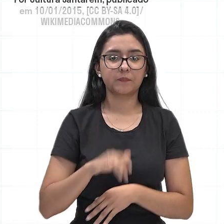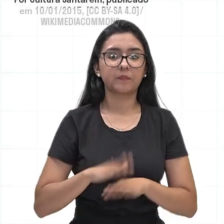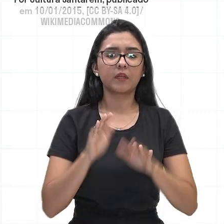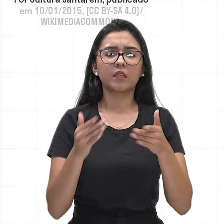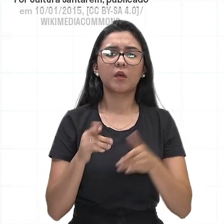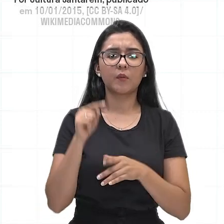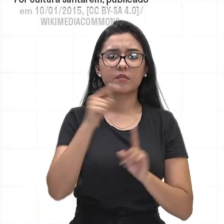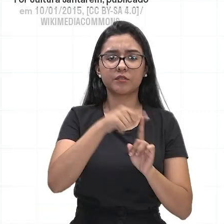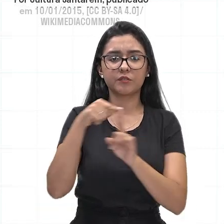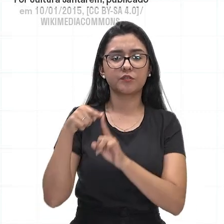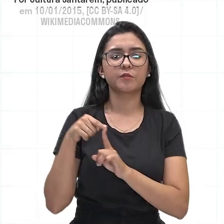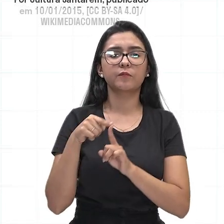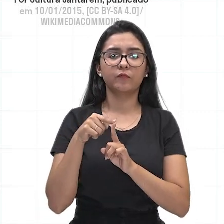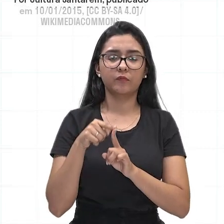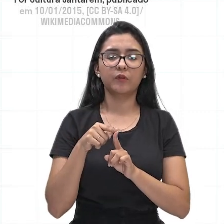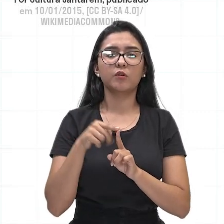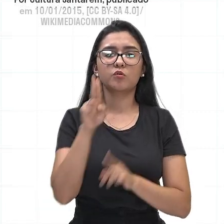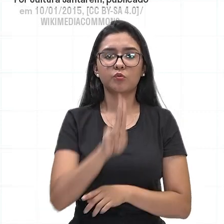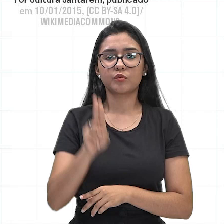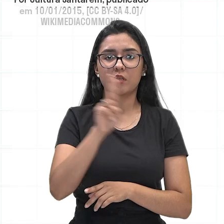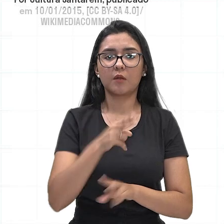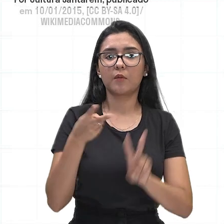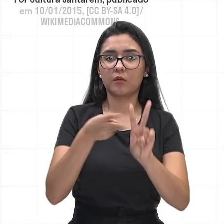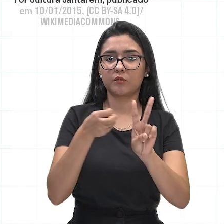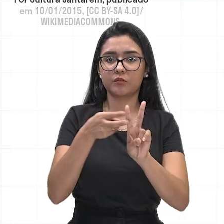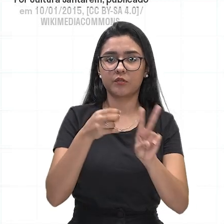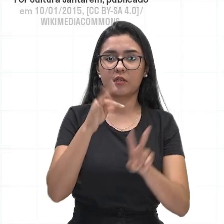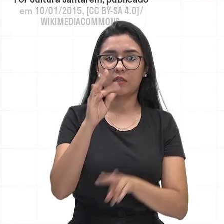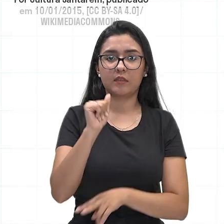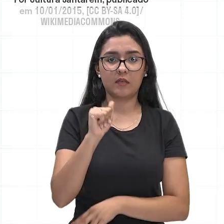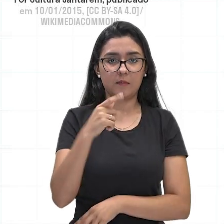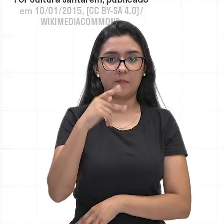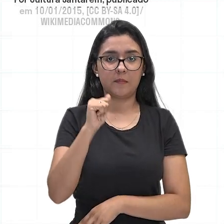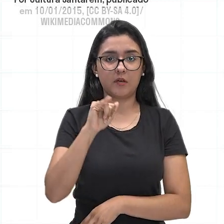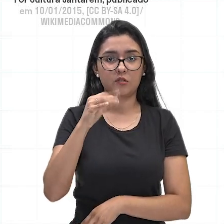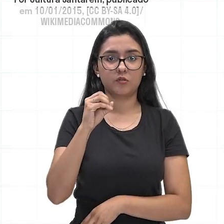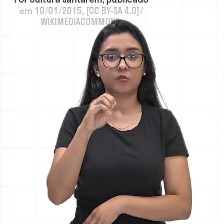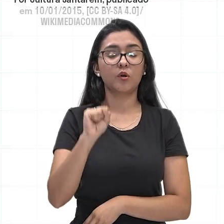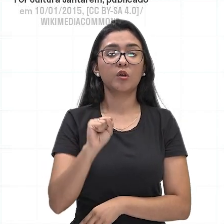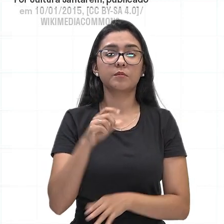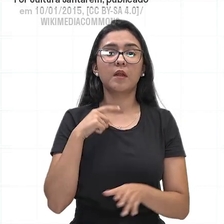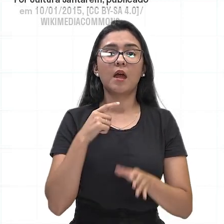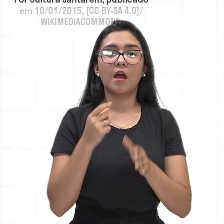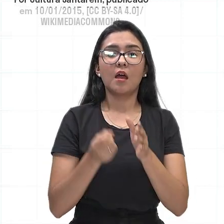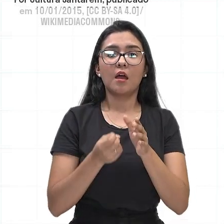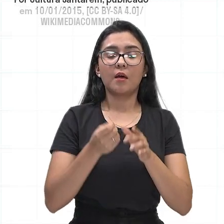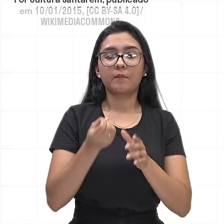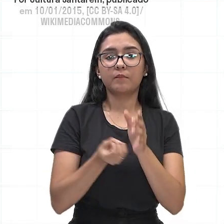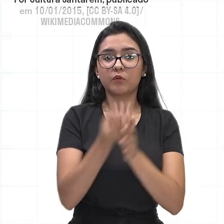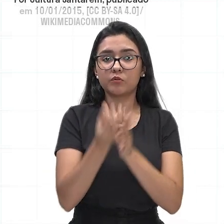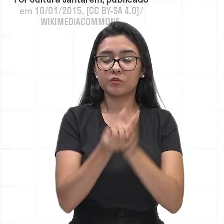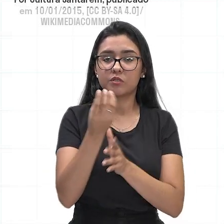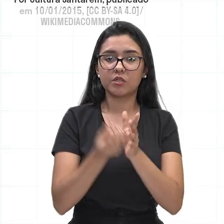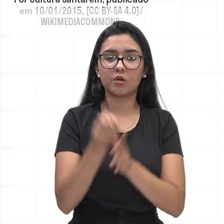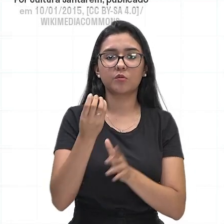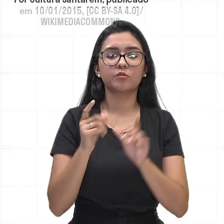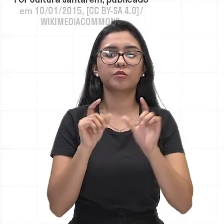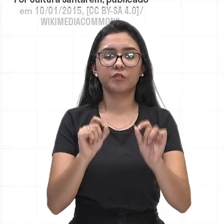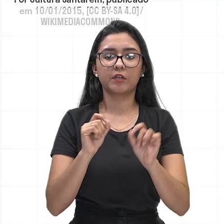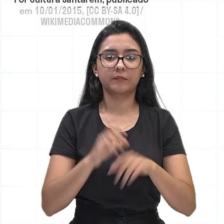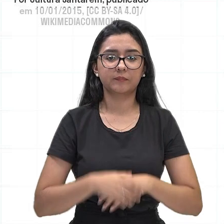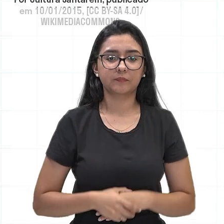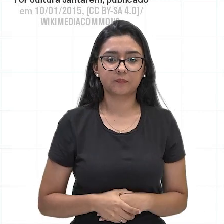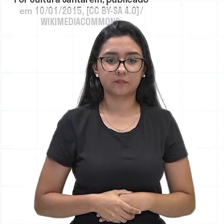foi amplamente utilizado aí por indígenas tapajós na confecção de cerâmicas, uma cerâmica bem conhecida aí,